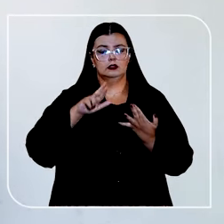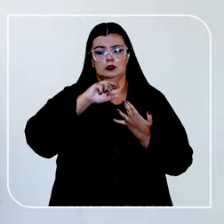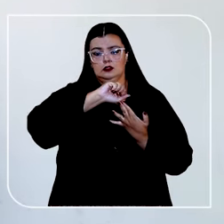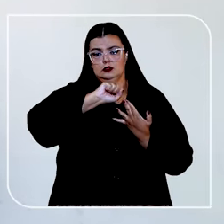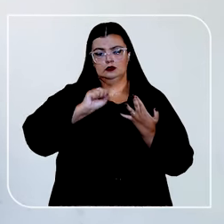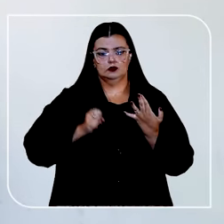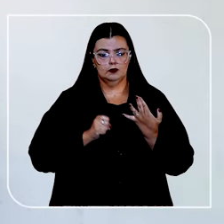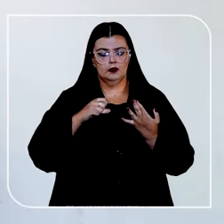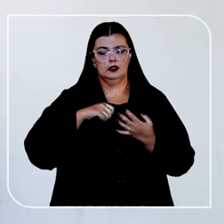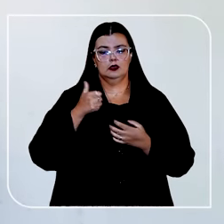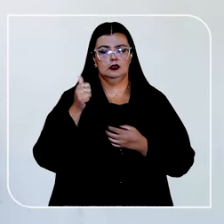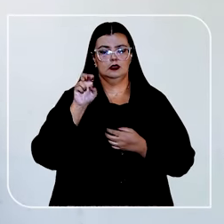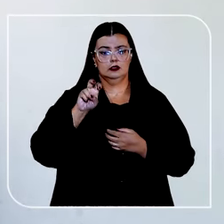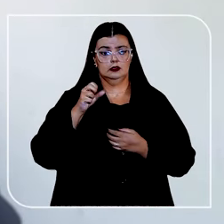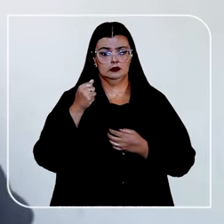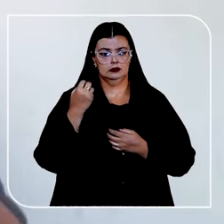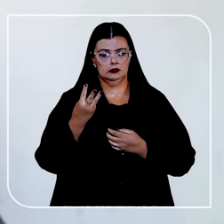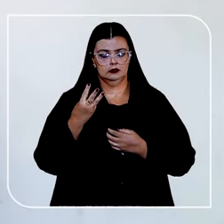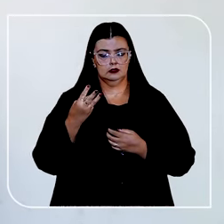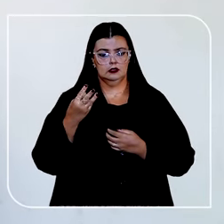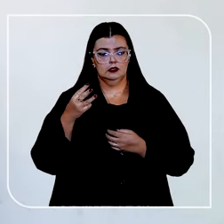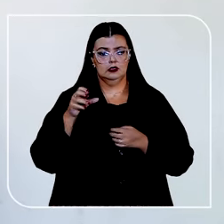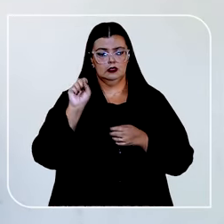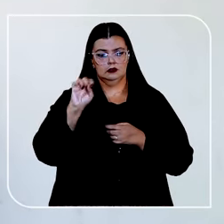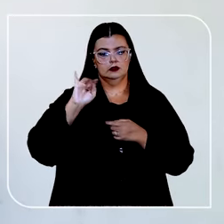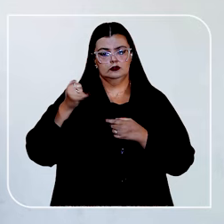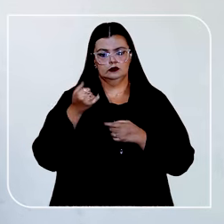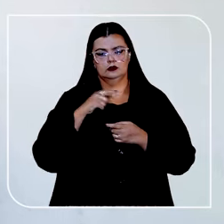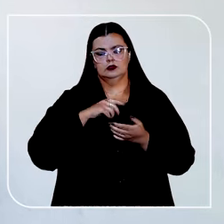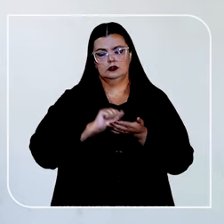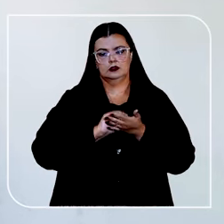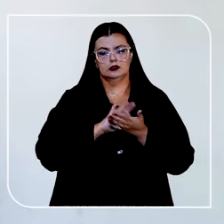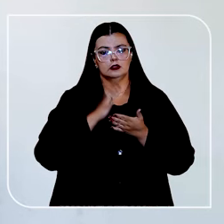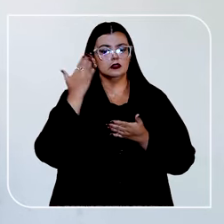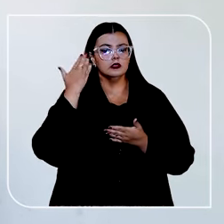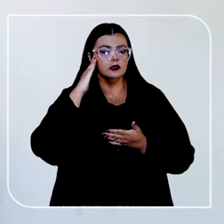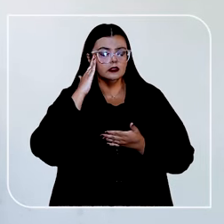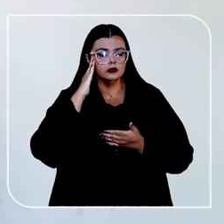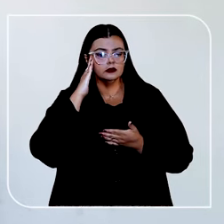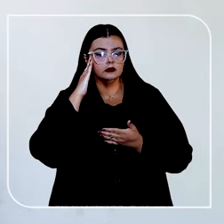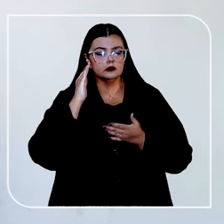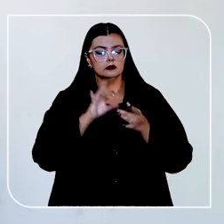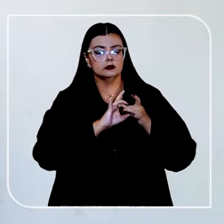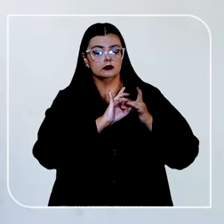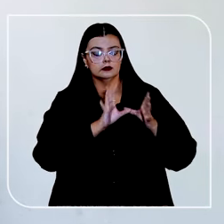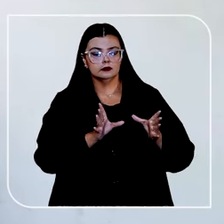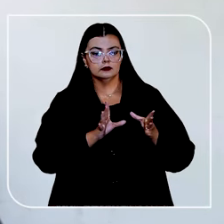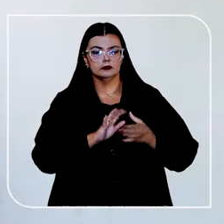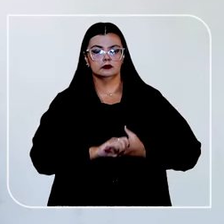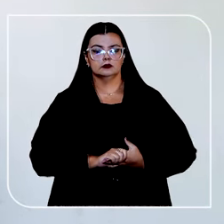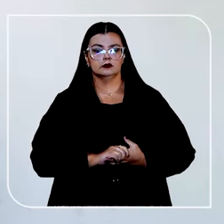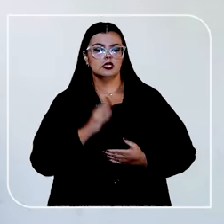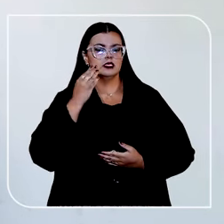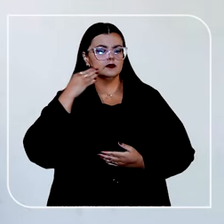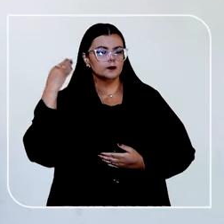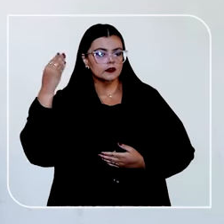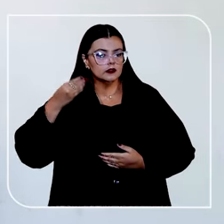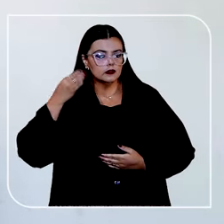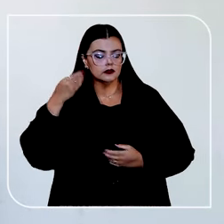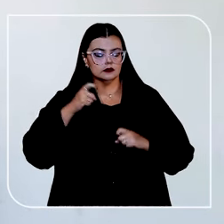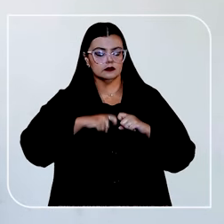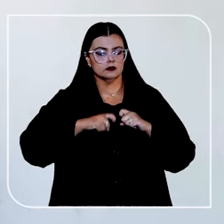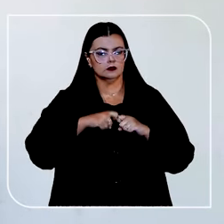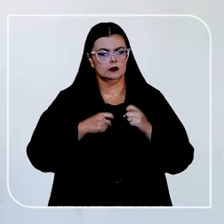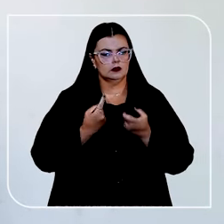593 do STJ reforça esse entendimento e estabelece que o consentimento da vítima sua Experiência